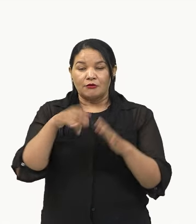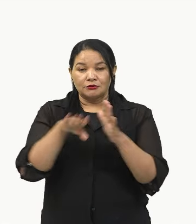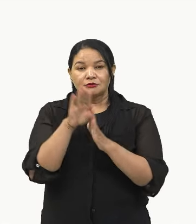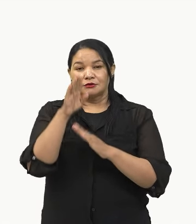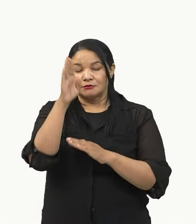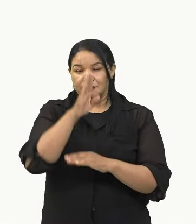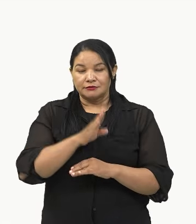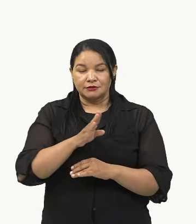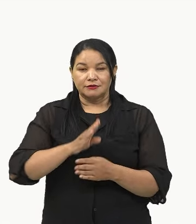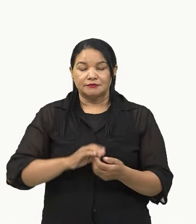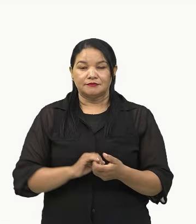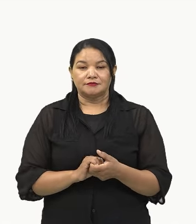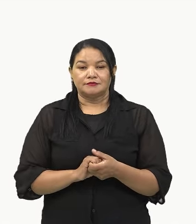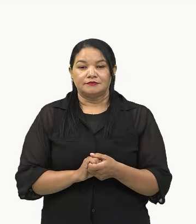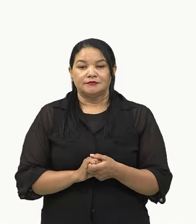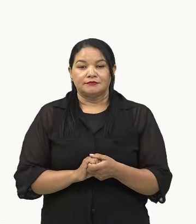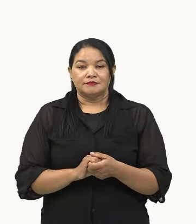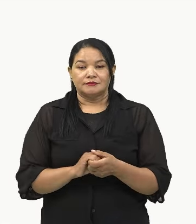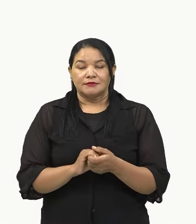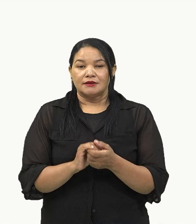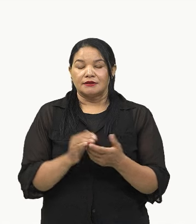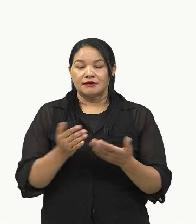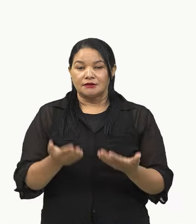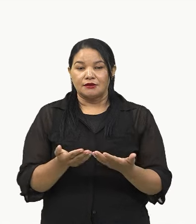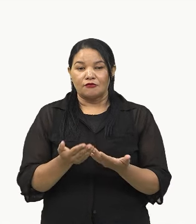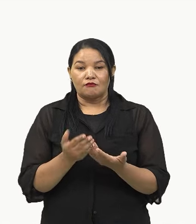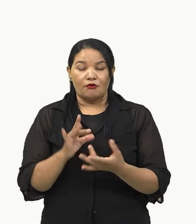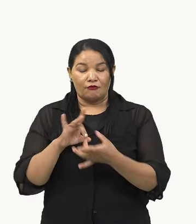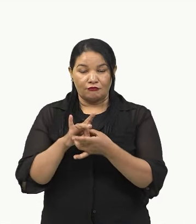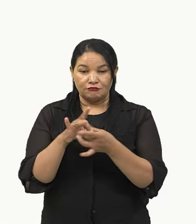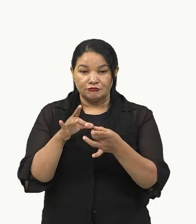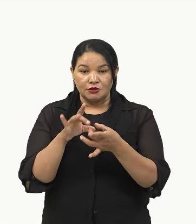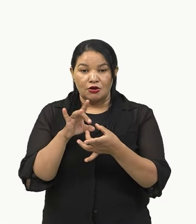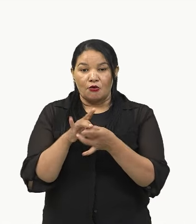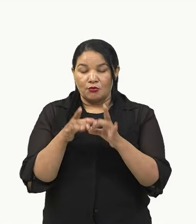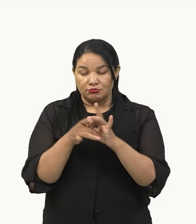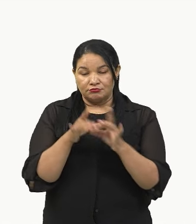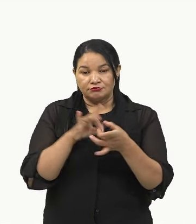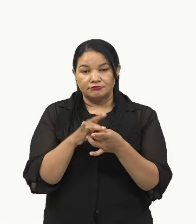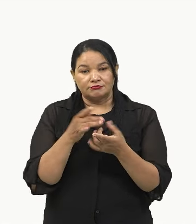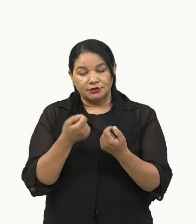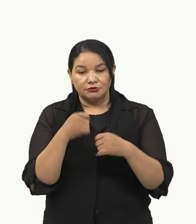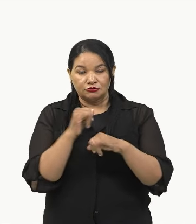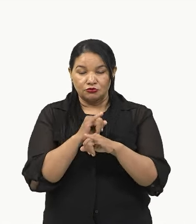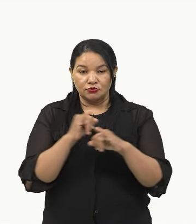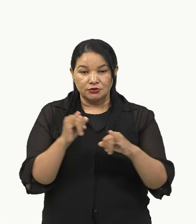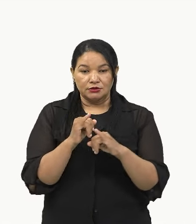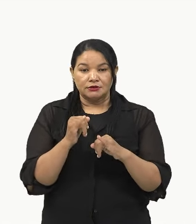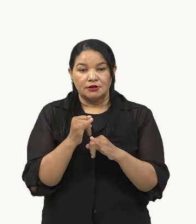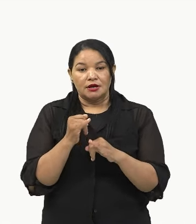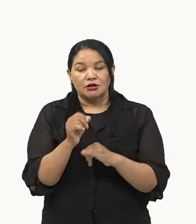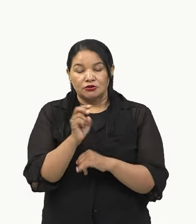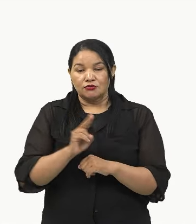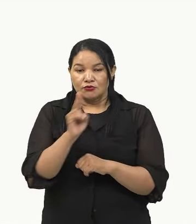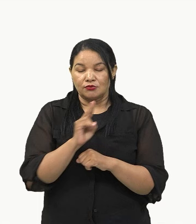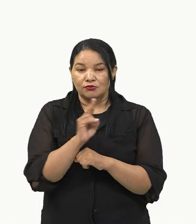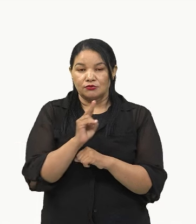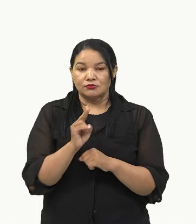ao Brasil. Então, ao fim de contextualizar essa notícia, a gente utiliza aí o pretérito